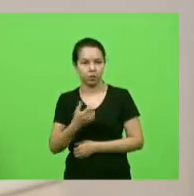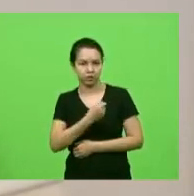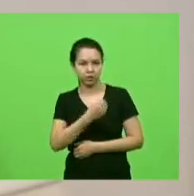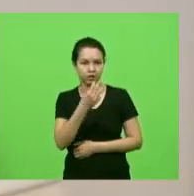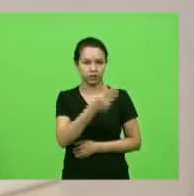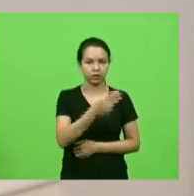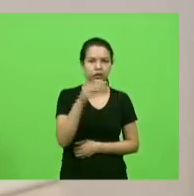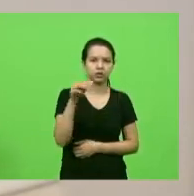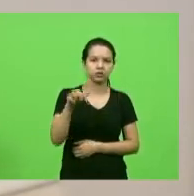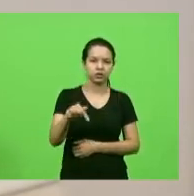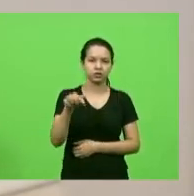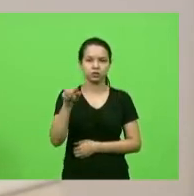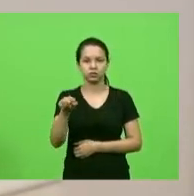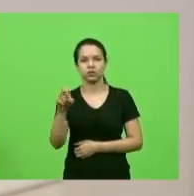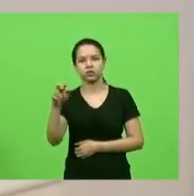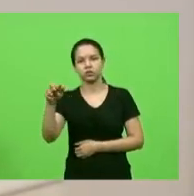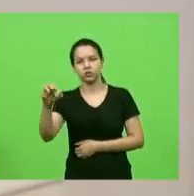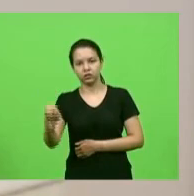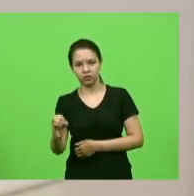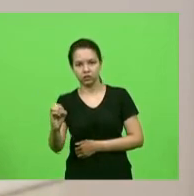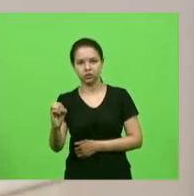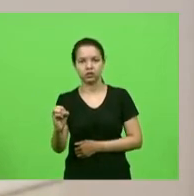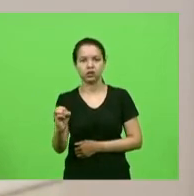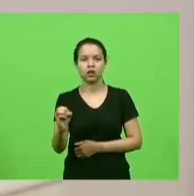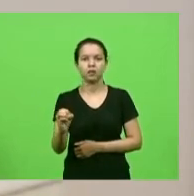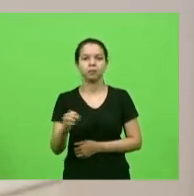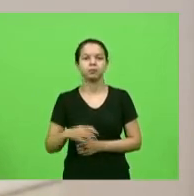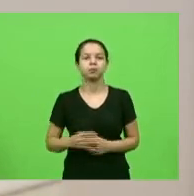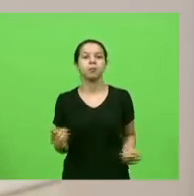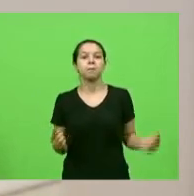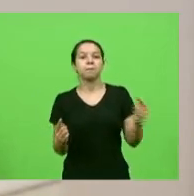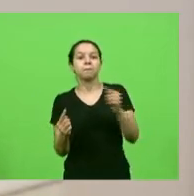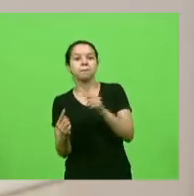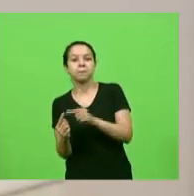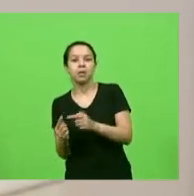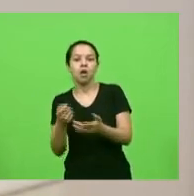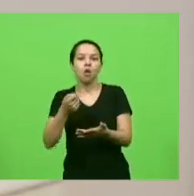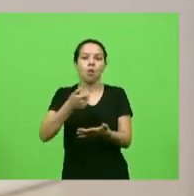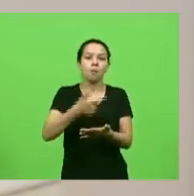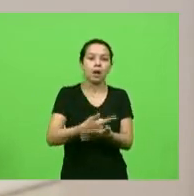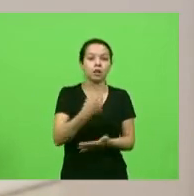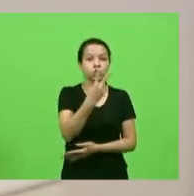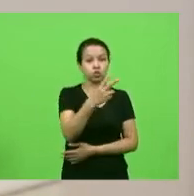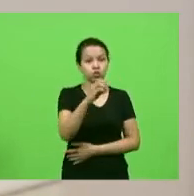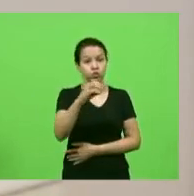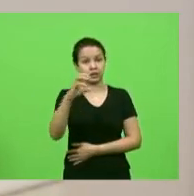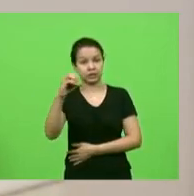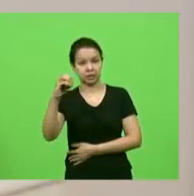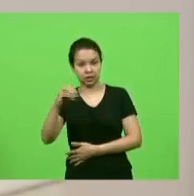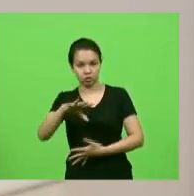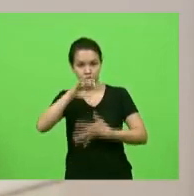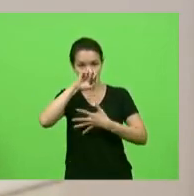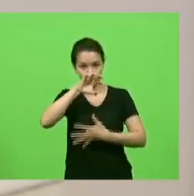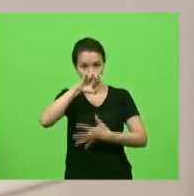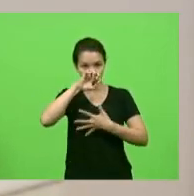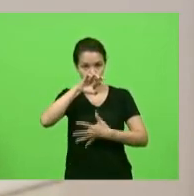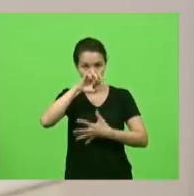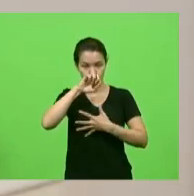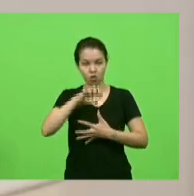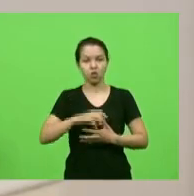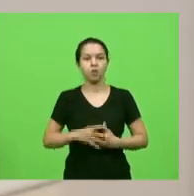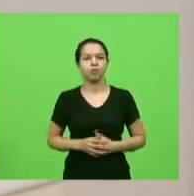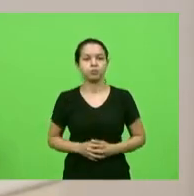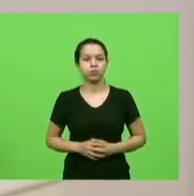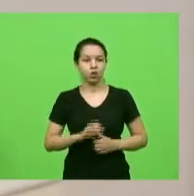37070/2020, visando a, abre aspas, aquisição emergencial de 200 ventiladores pulmonares COVID-19,